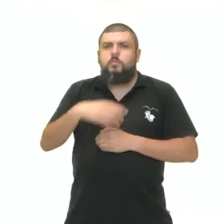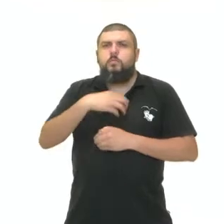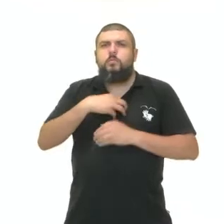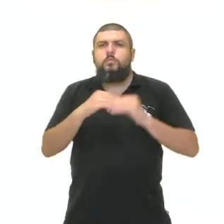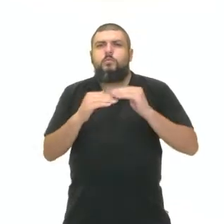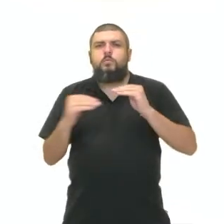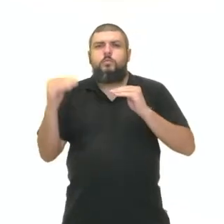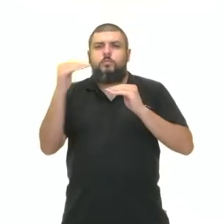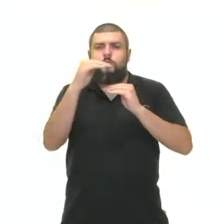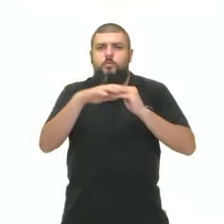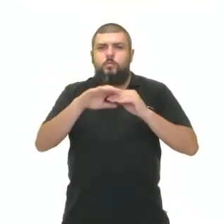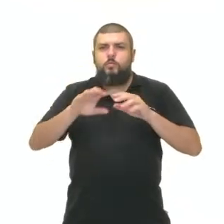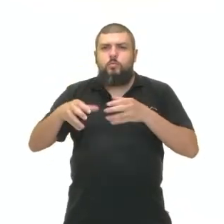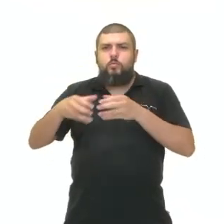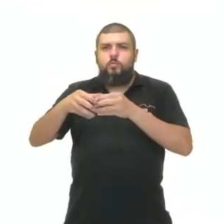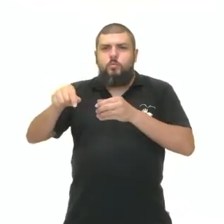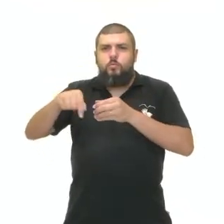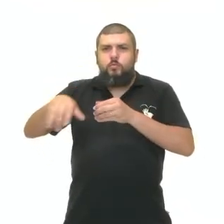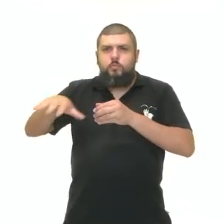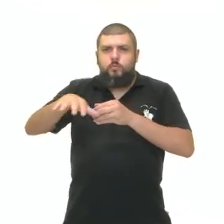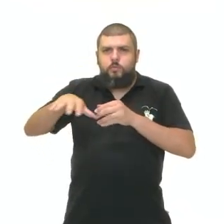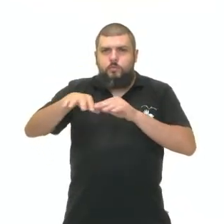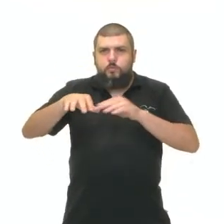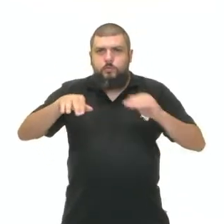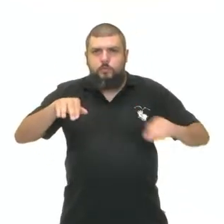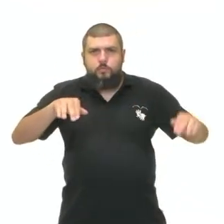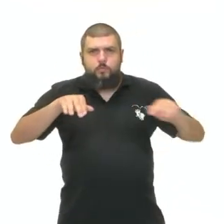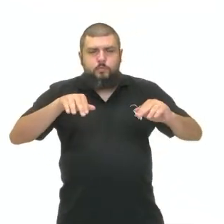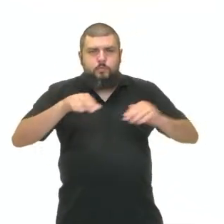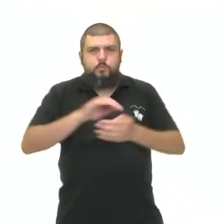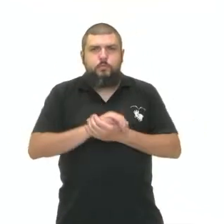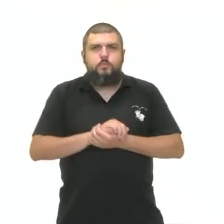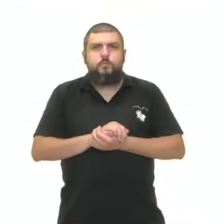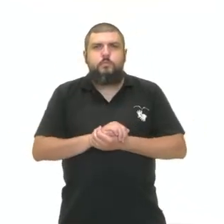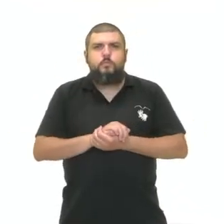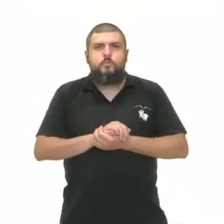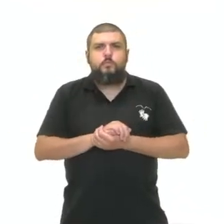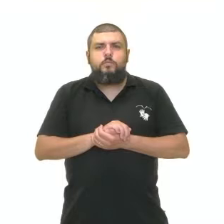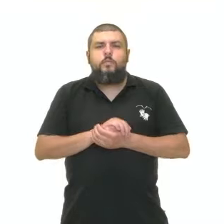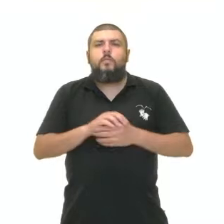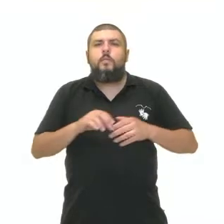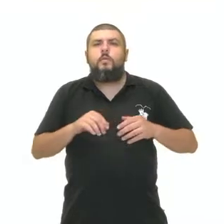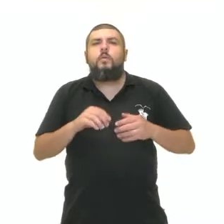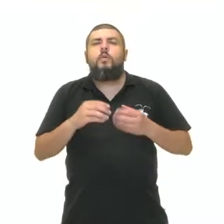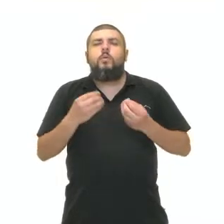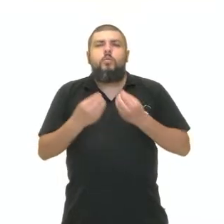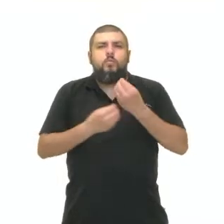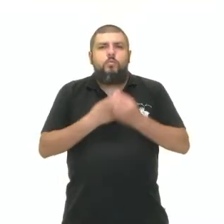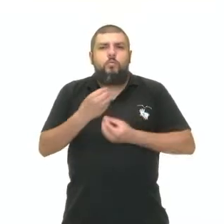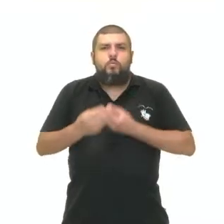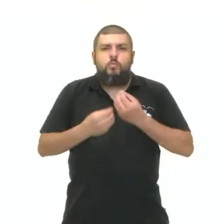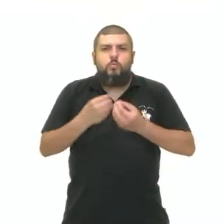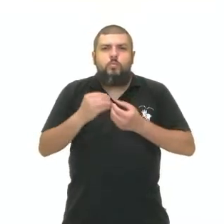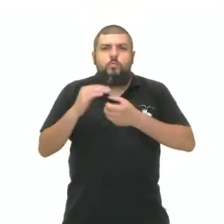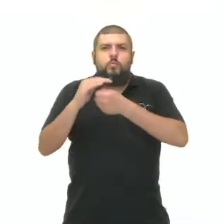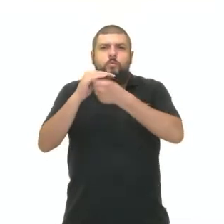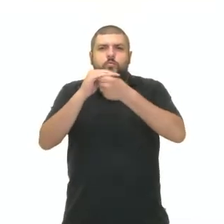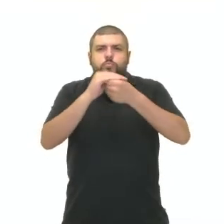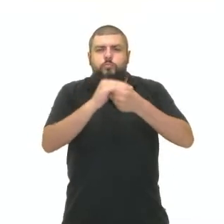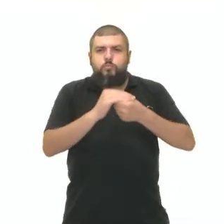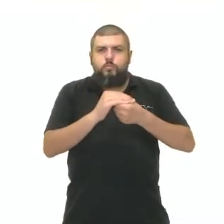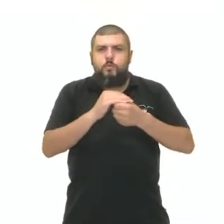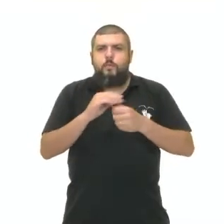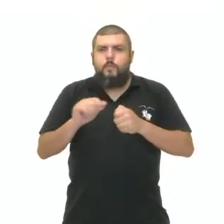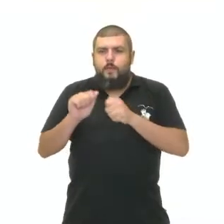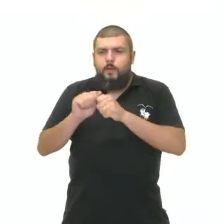de uma classe sobre a outra, a supremacia de uma classe sobre a outra. Os aparelhos hegemônicos constroem uma visão de mundo que é